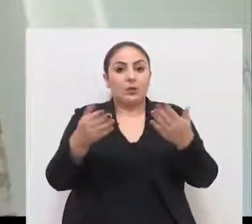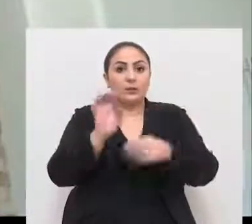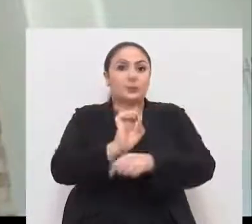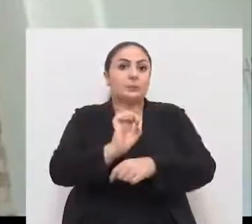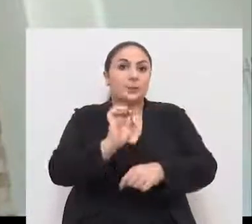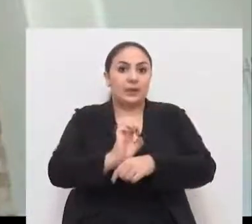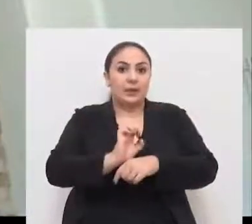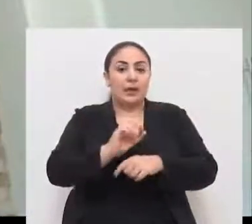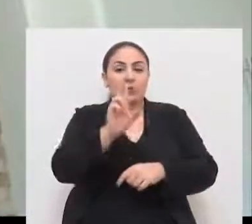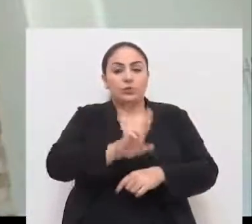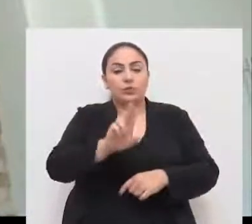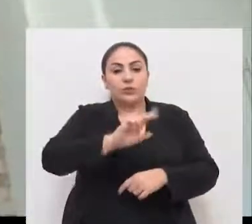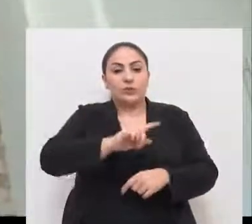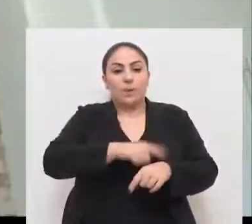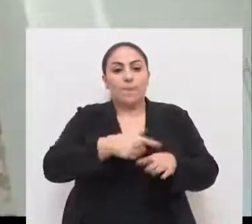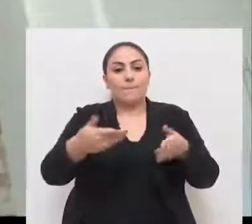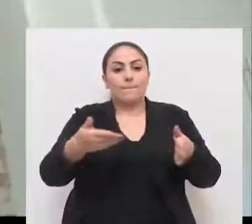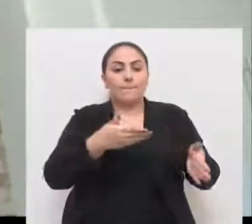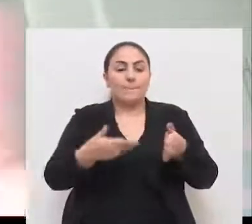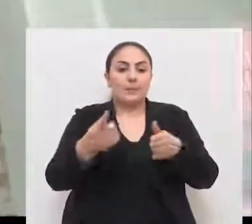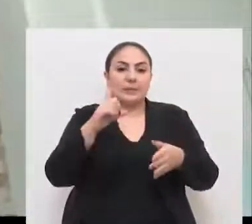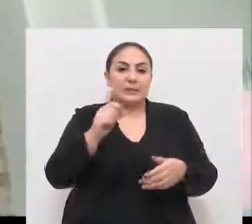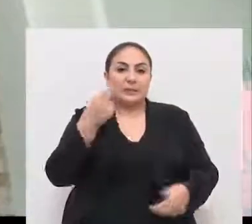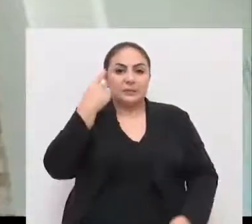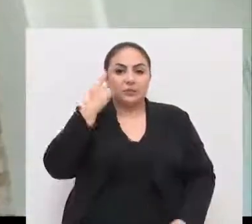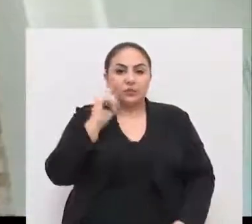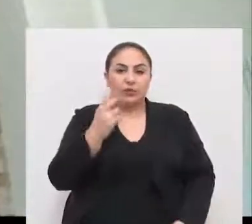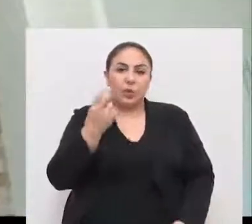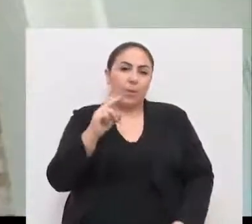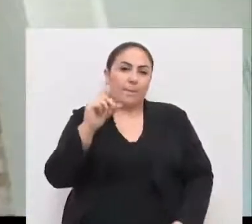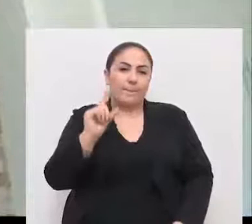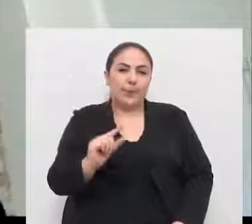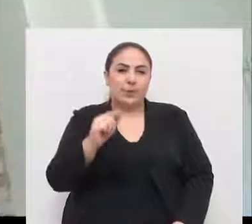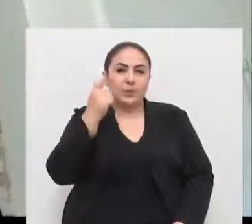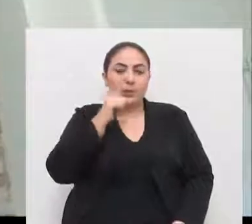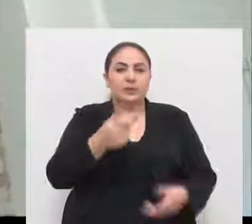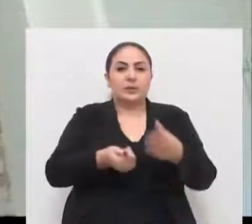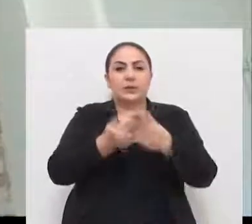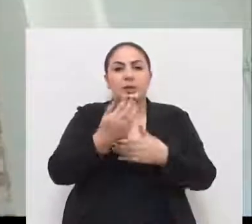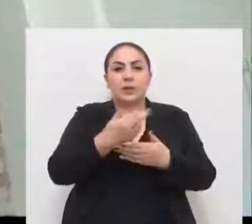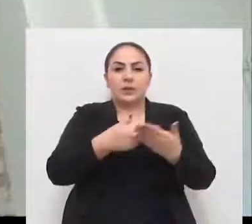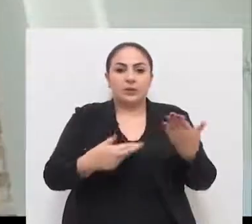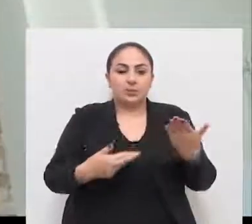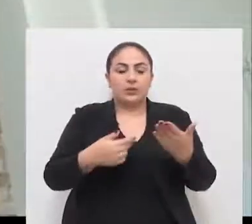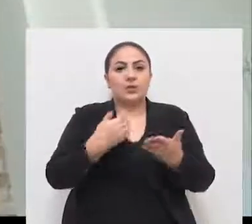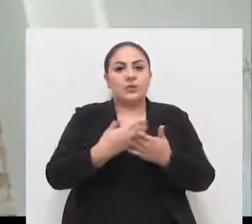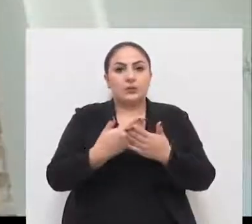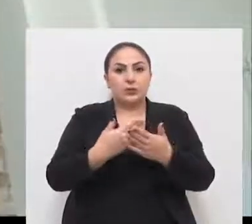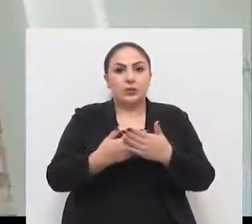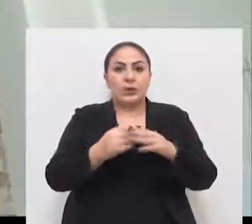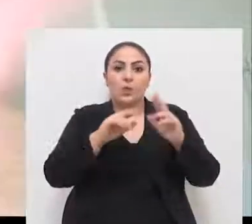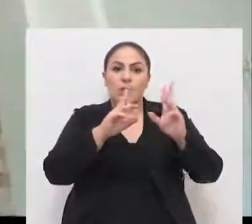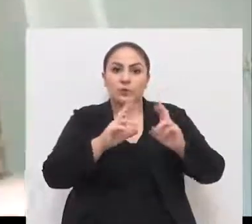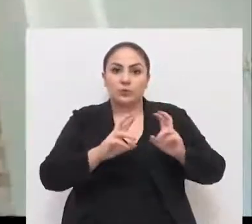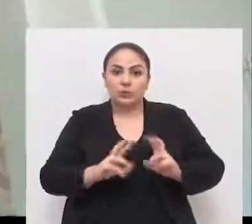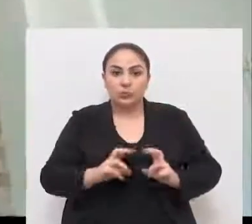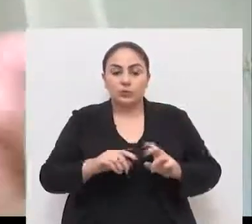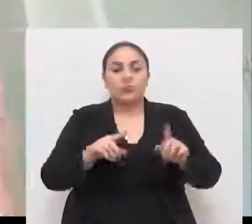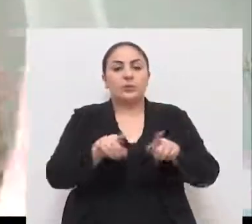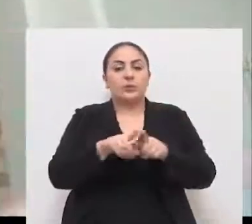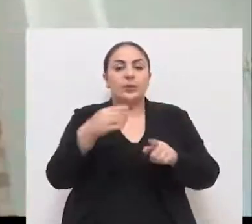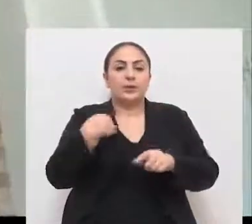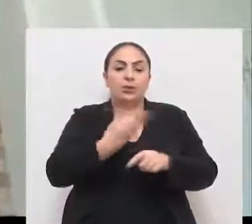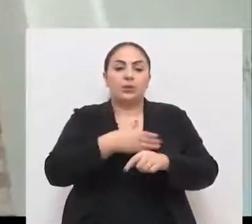aguardar, utilizar o prazo dos 10 dias, talvez menos, para elaborar o seu parecer, vai estudar a matéria, e nós